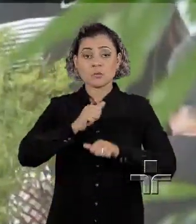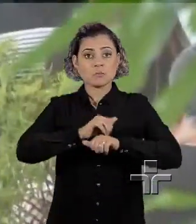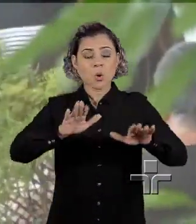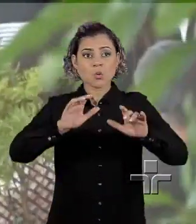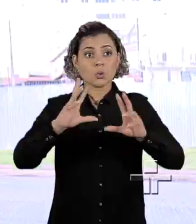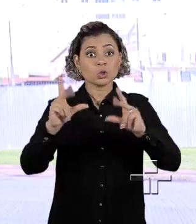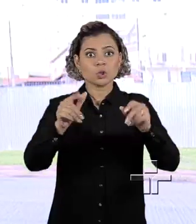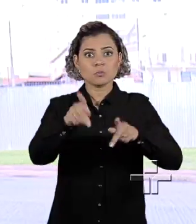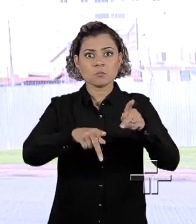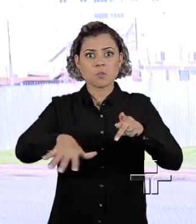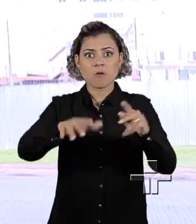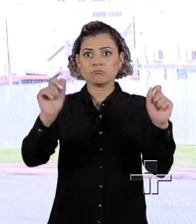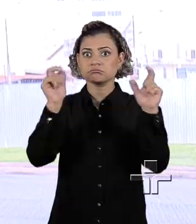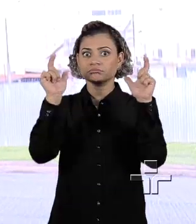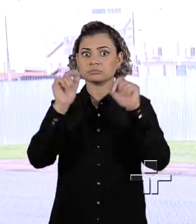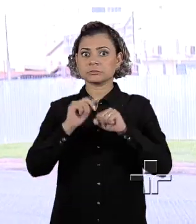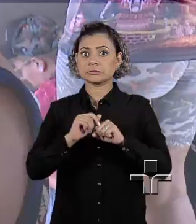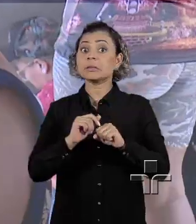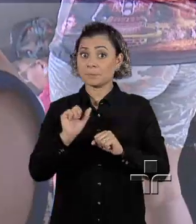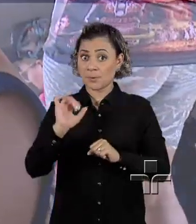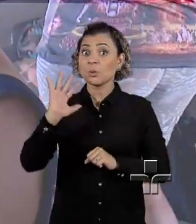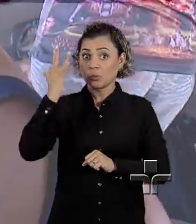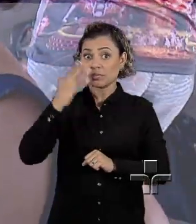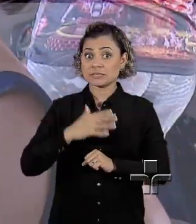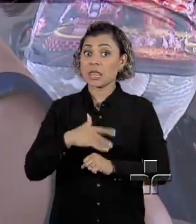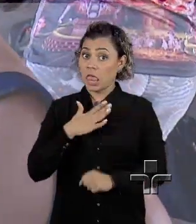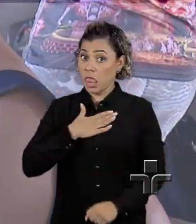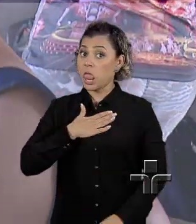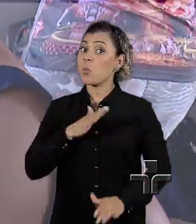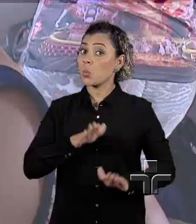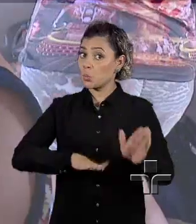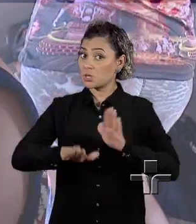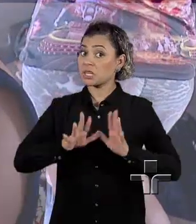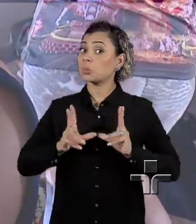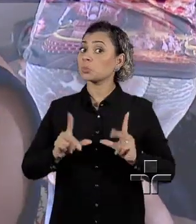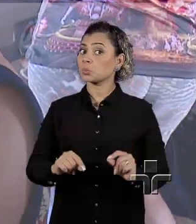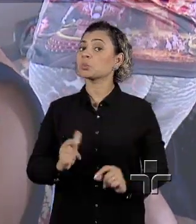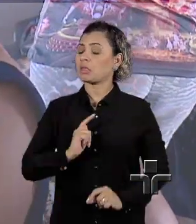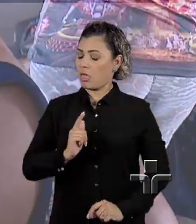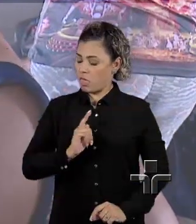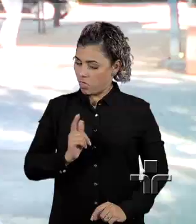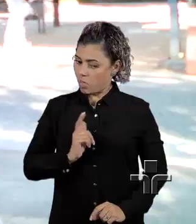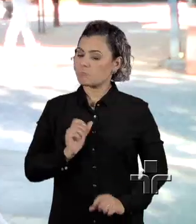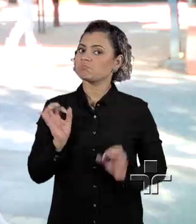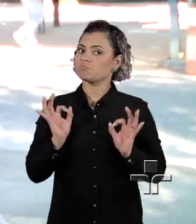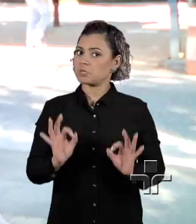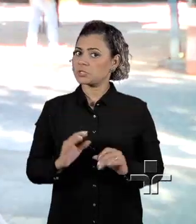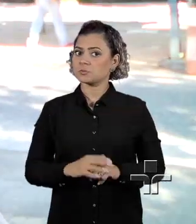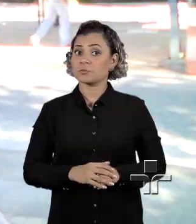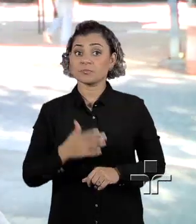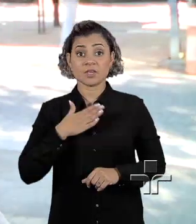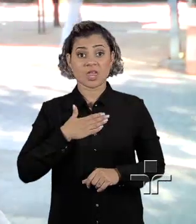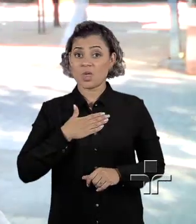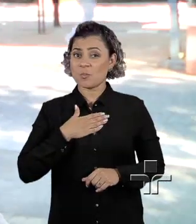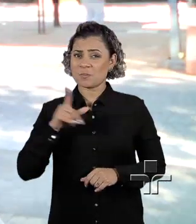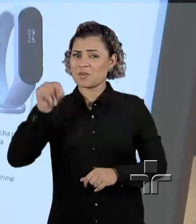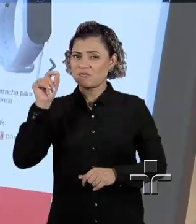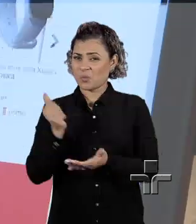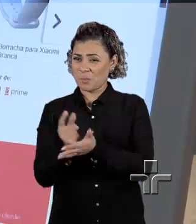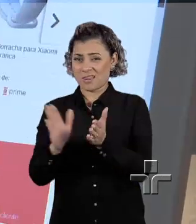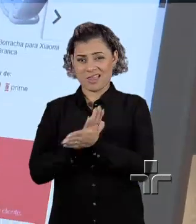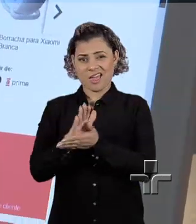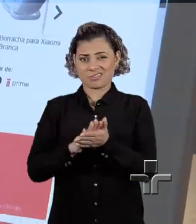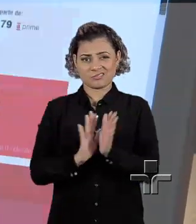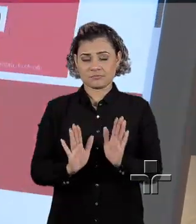em alerta. Todo mundo está sujeito a isso. Eu tenho muito cuidado com tudo mesmo. Prefiro não comprar do que arriscar.